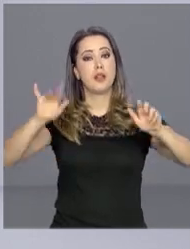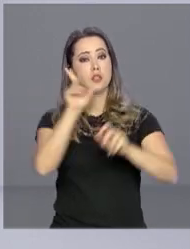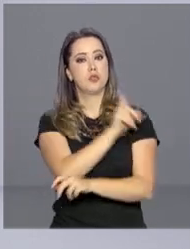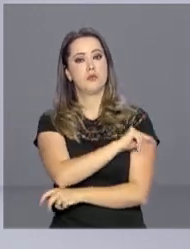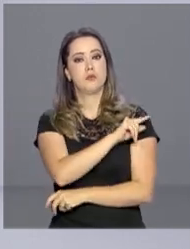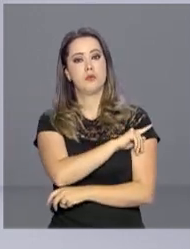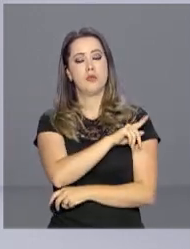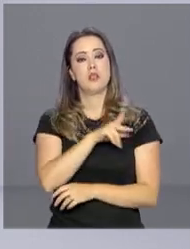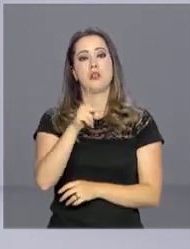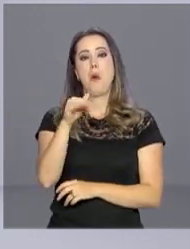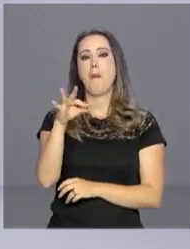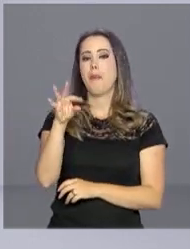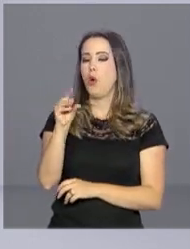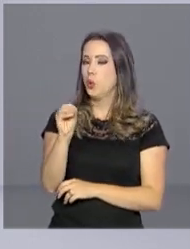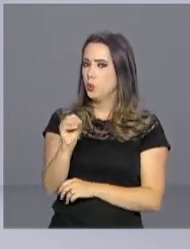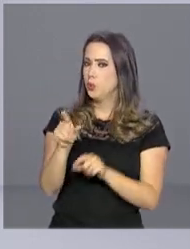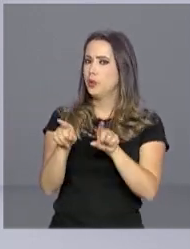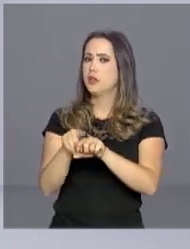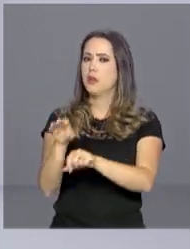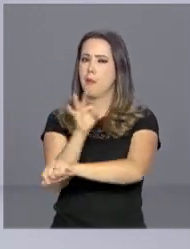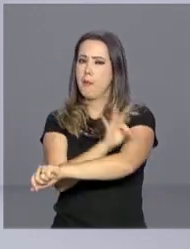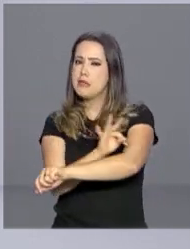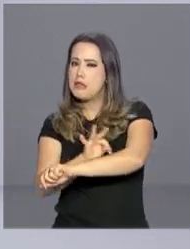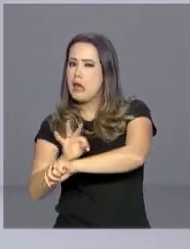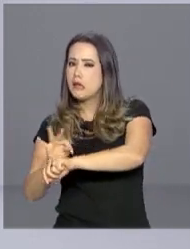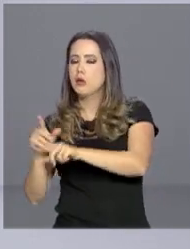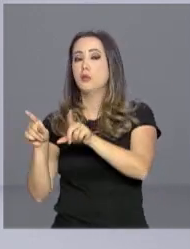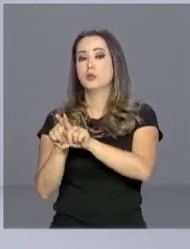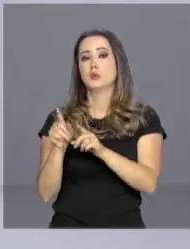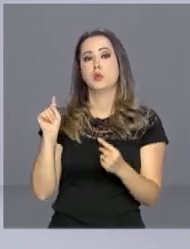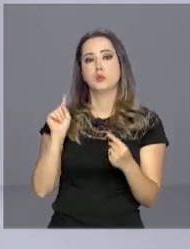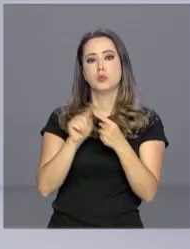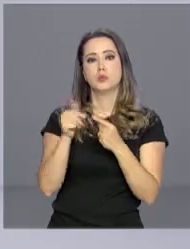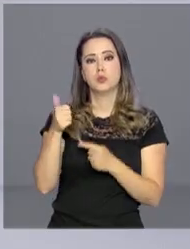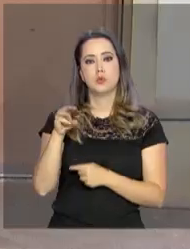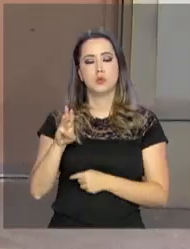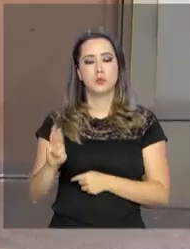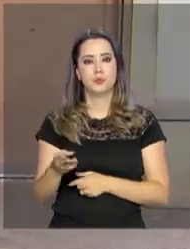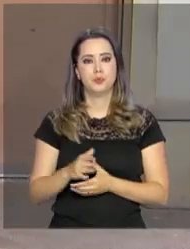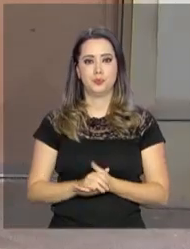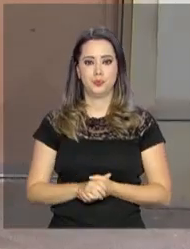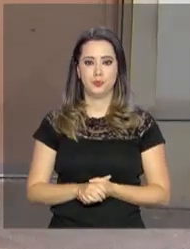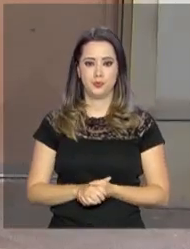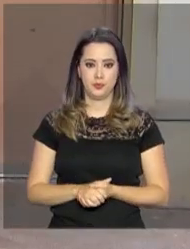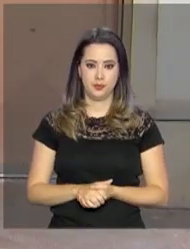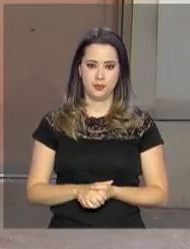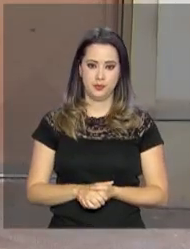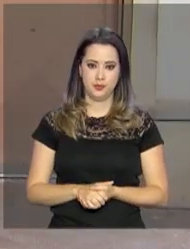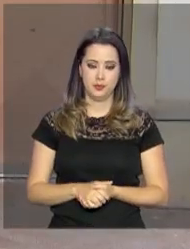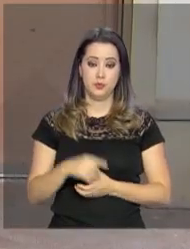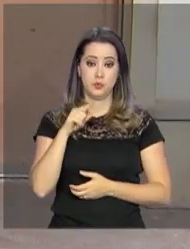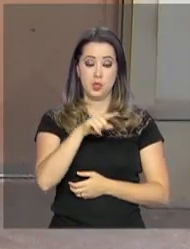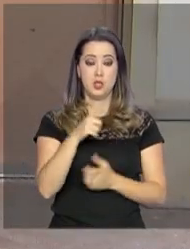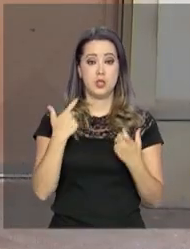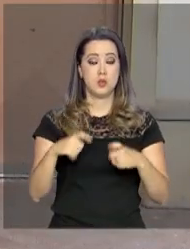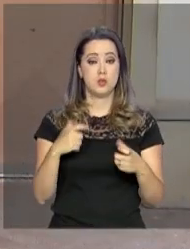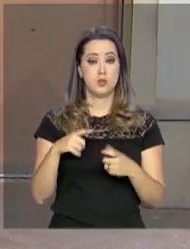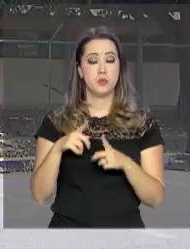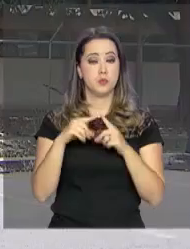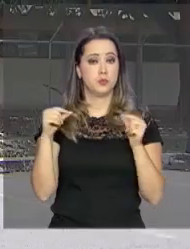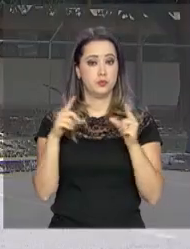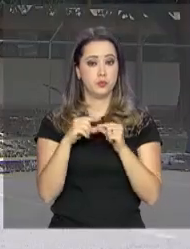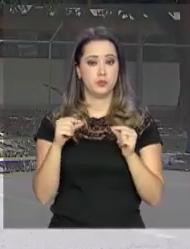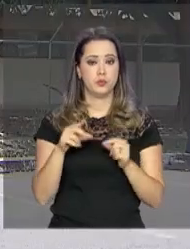poliomielite eo sarampo a meta é imunizar 11 milhões de crianças neste posto de saúde em brasília